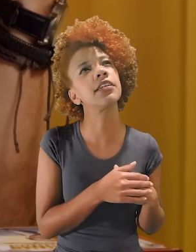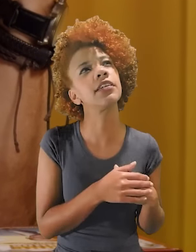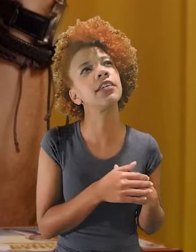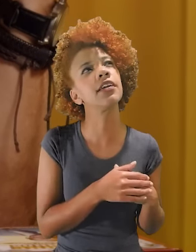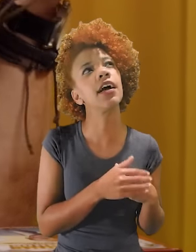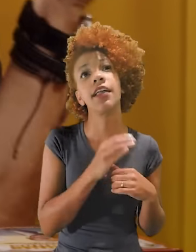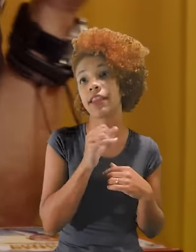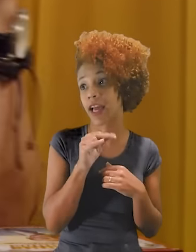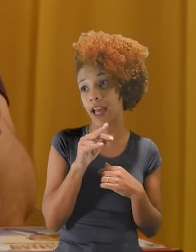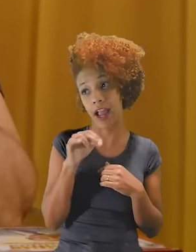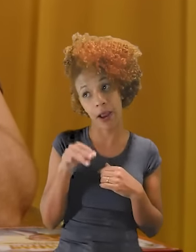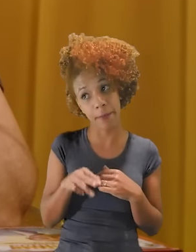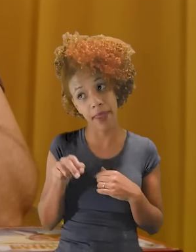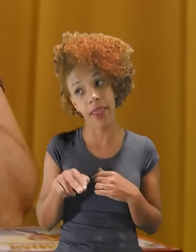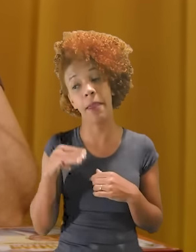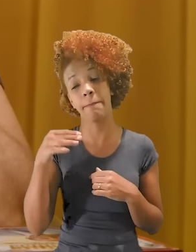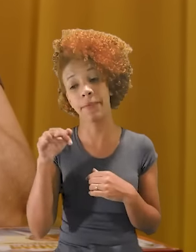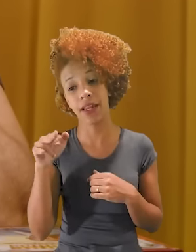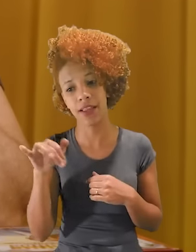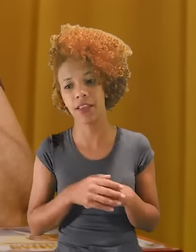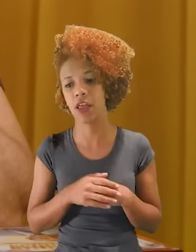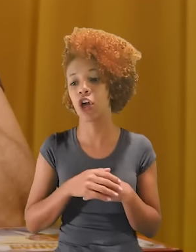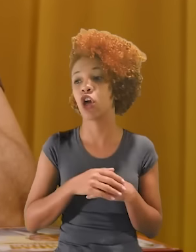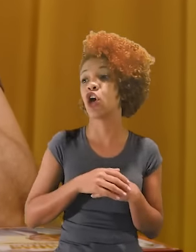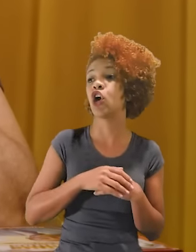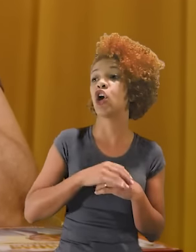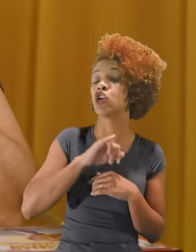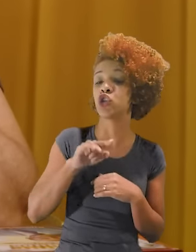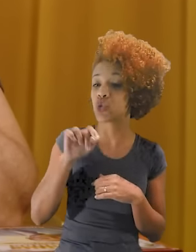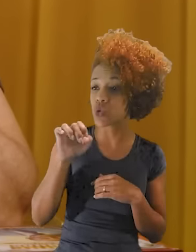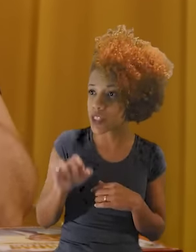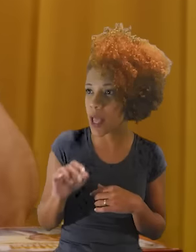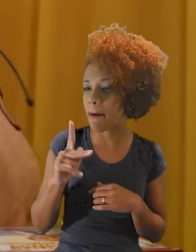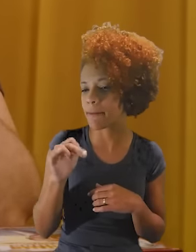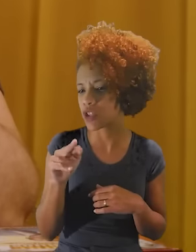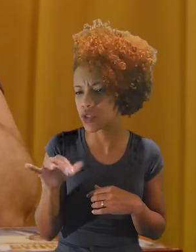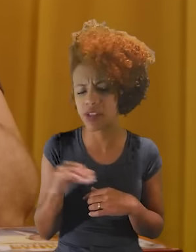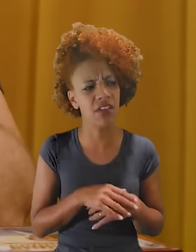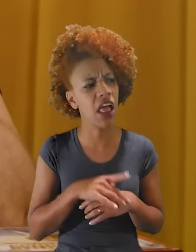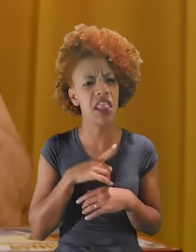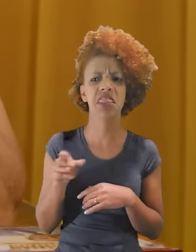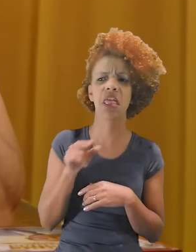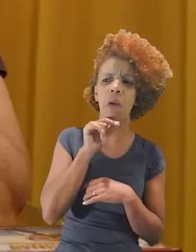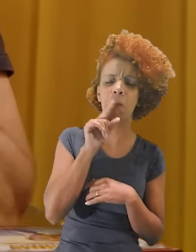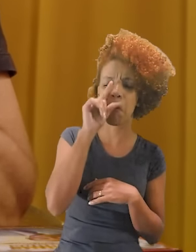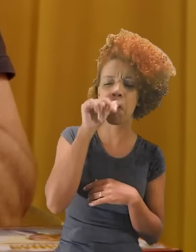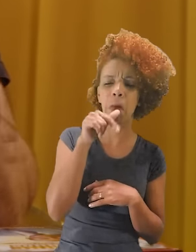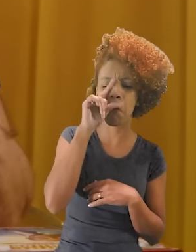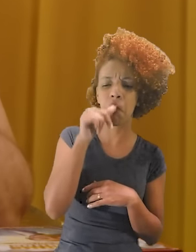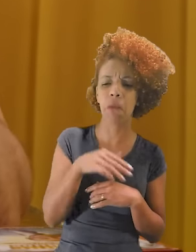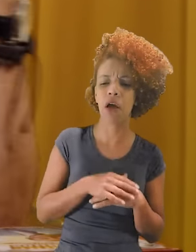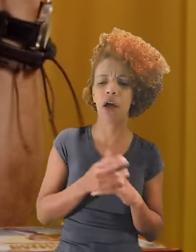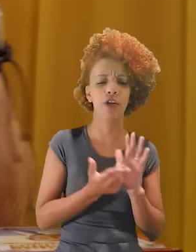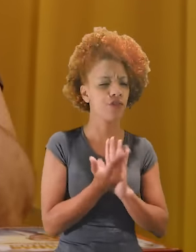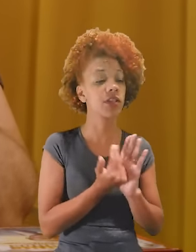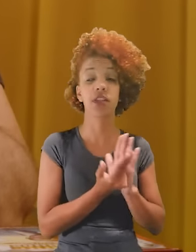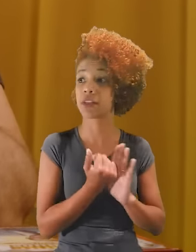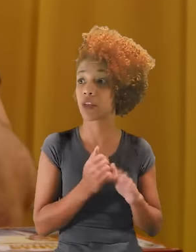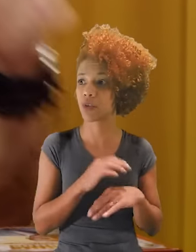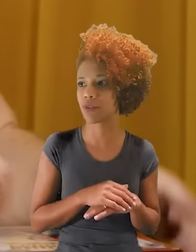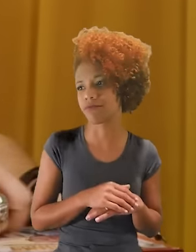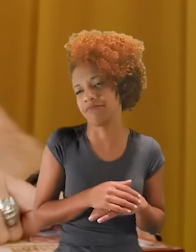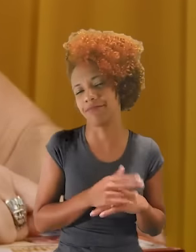violinista da Carmen Miranda, falou assim, era o José Patrocínio. Ele falou, cara, esse sujeito tem cara de papagaio, porque ele tinha um nariz meio assim, falou, desenha